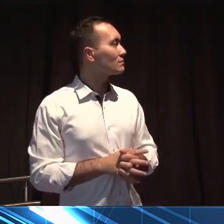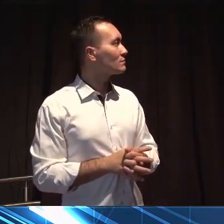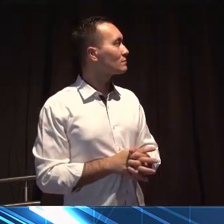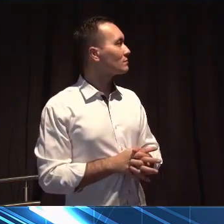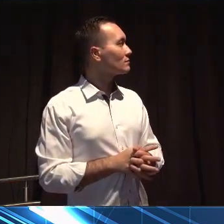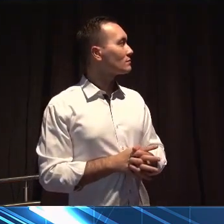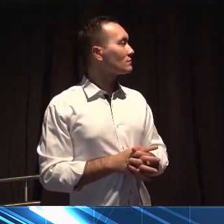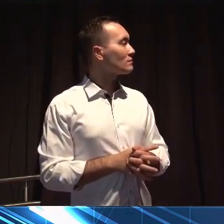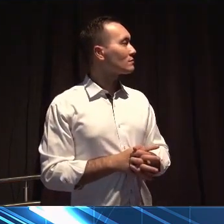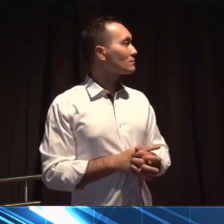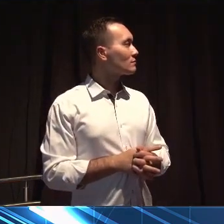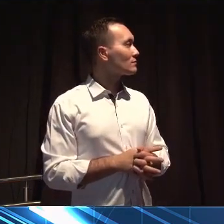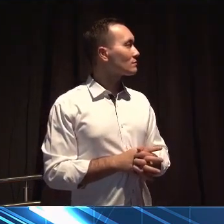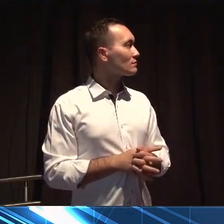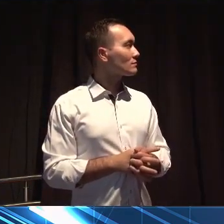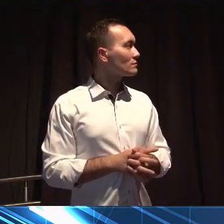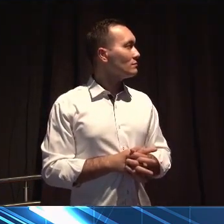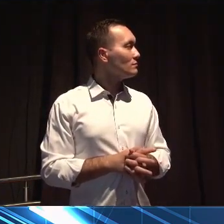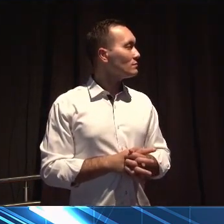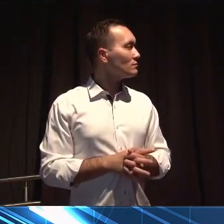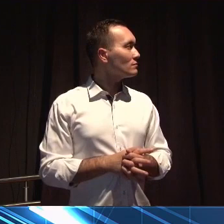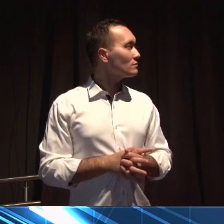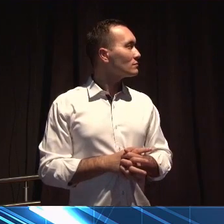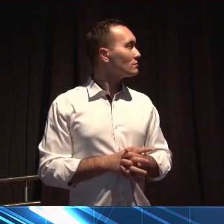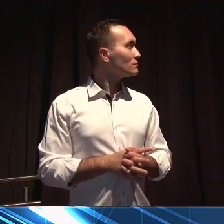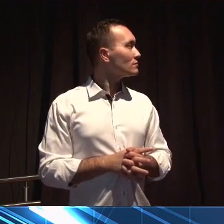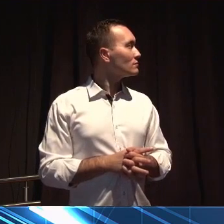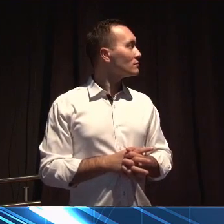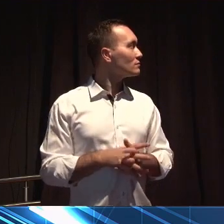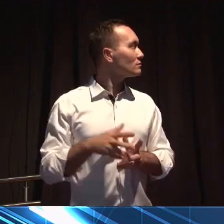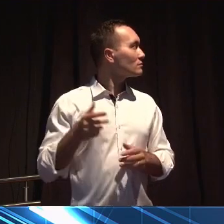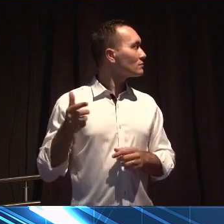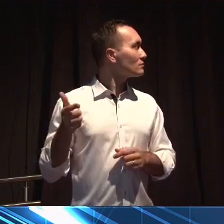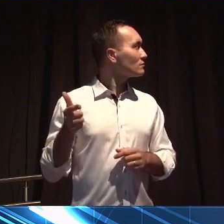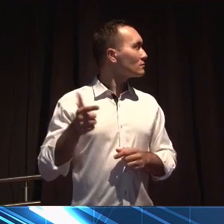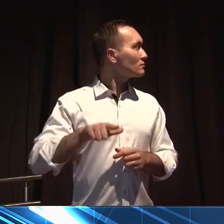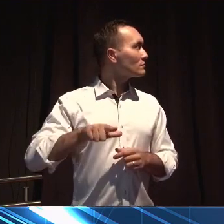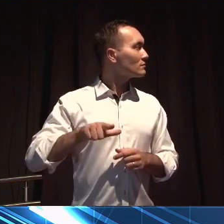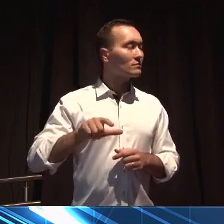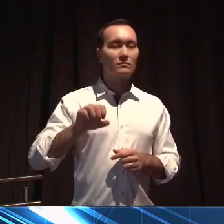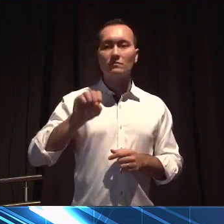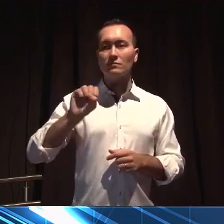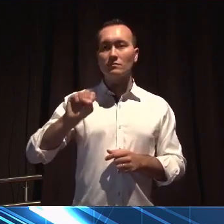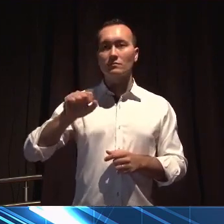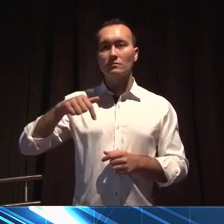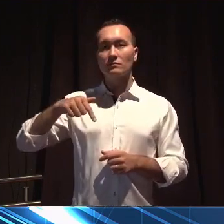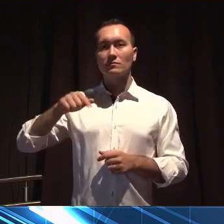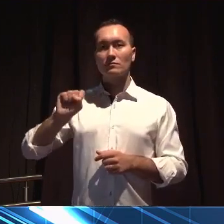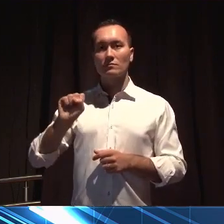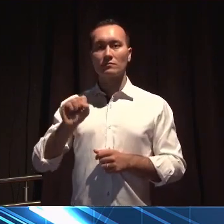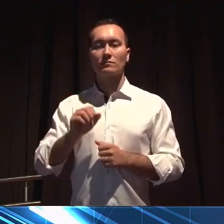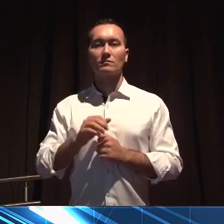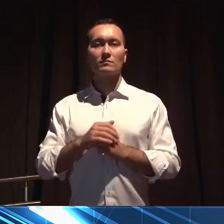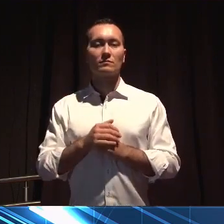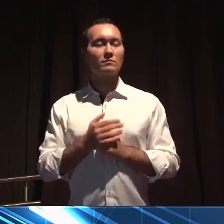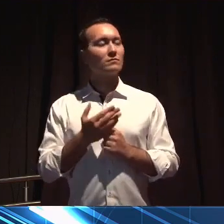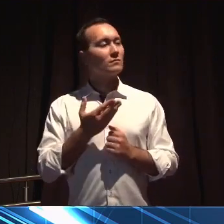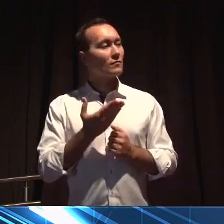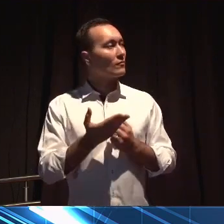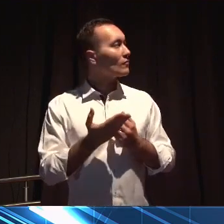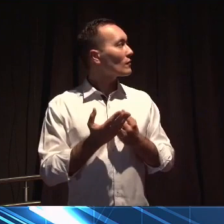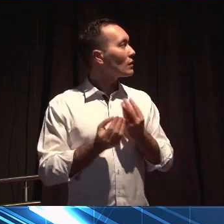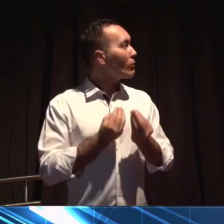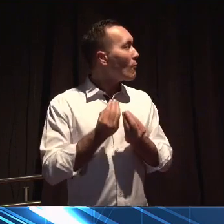né? Basicamente, serviço simples ali, feito em cima do Dynamo, que esse aqui a gente provê storage as a service